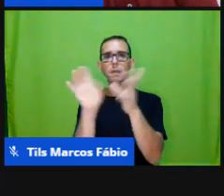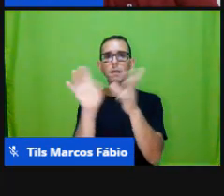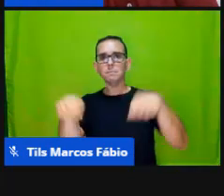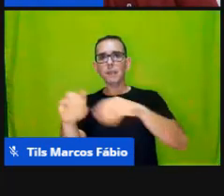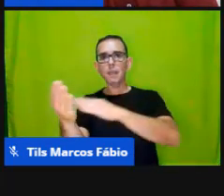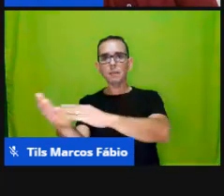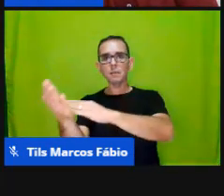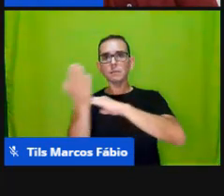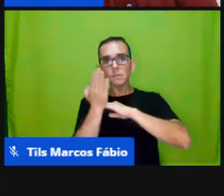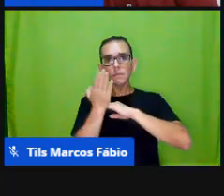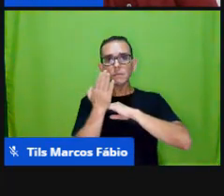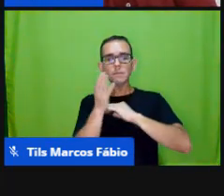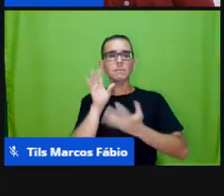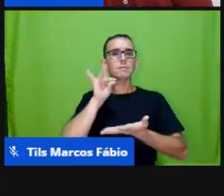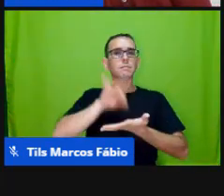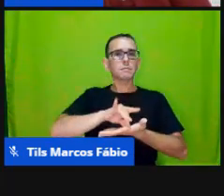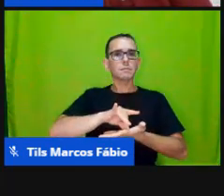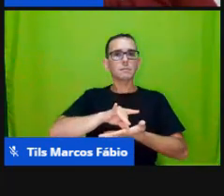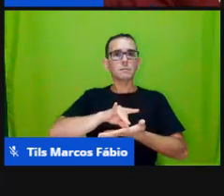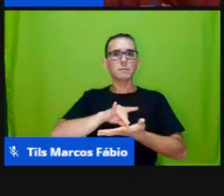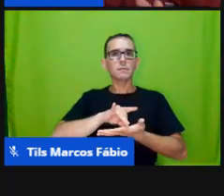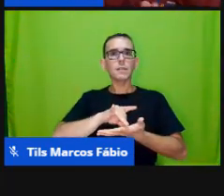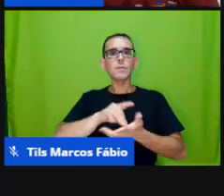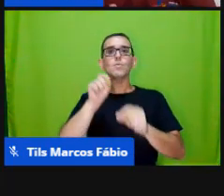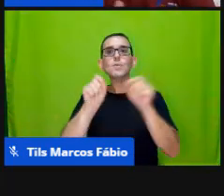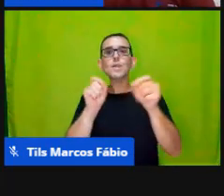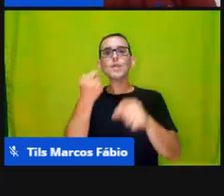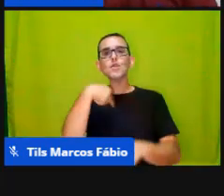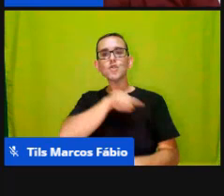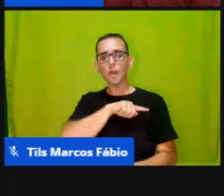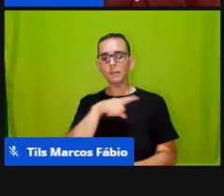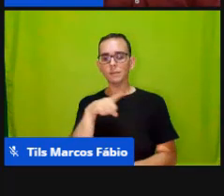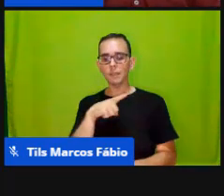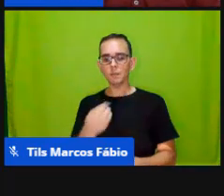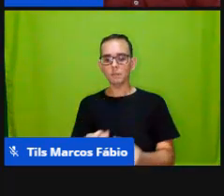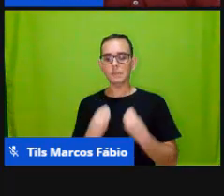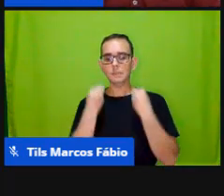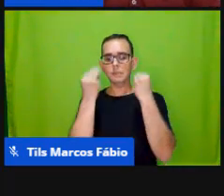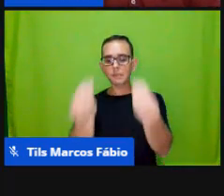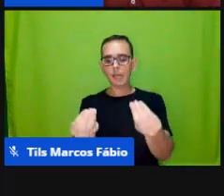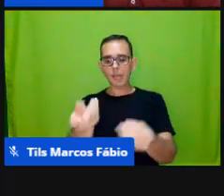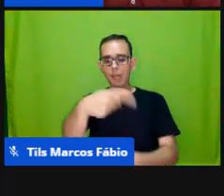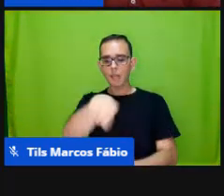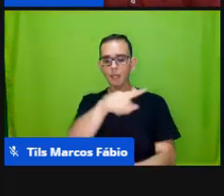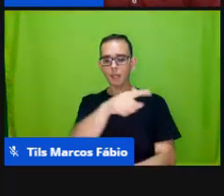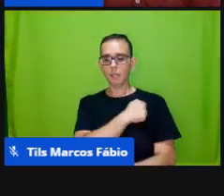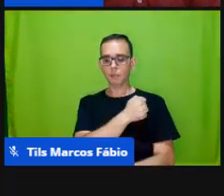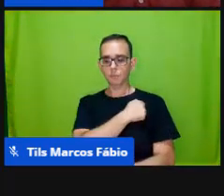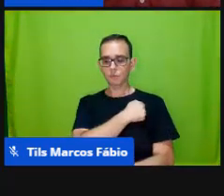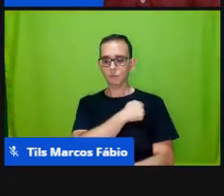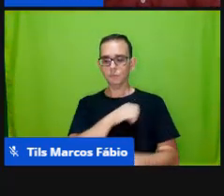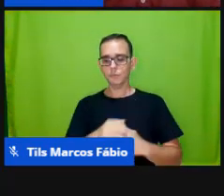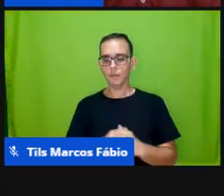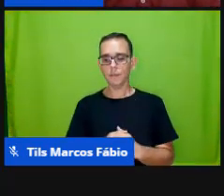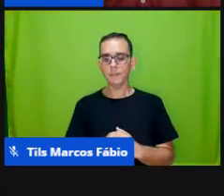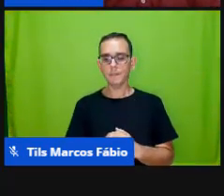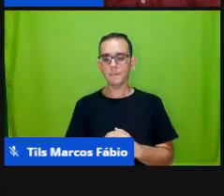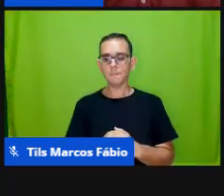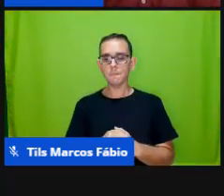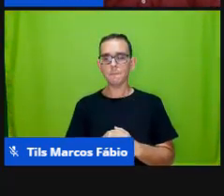benefício? Esse é um dos benefícios que a gente consegue trazer, né? Aí a gente tem a,